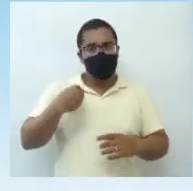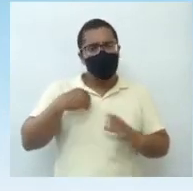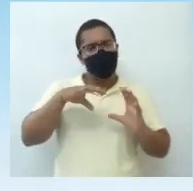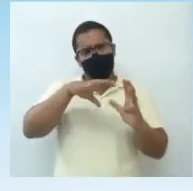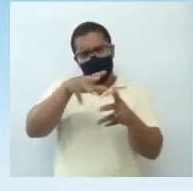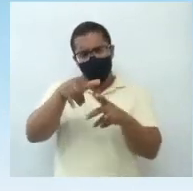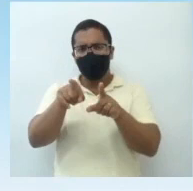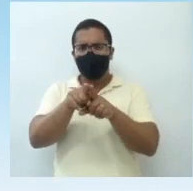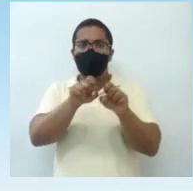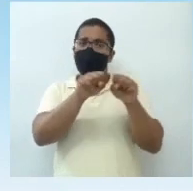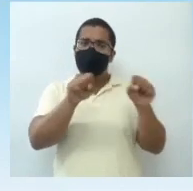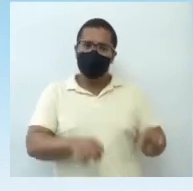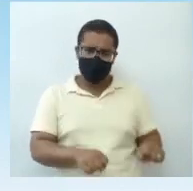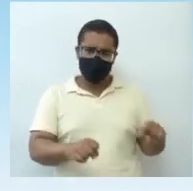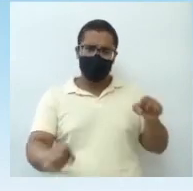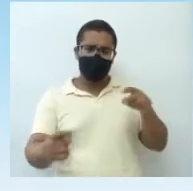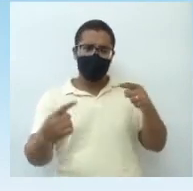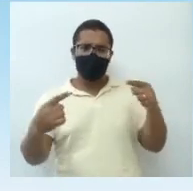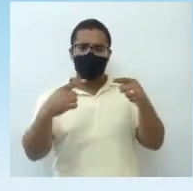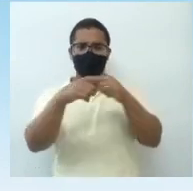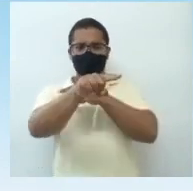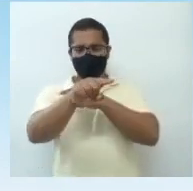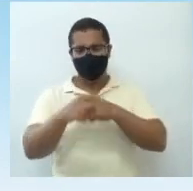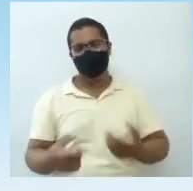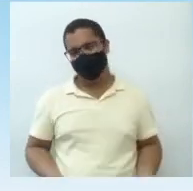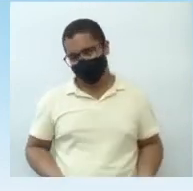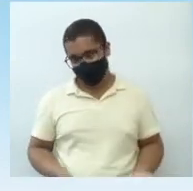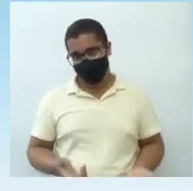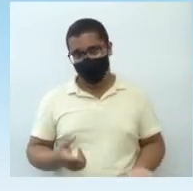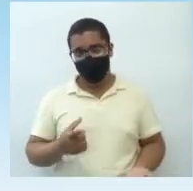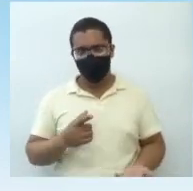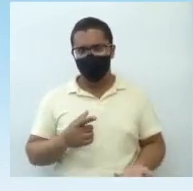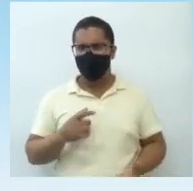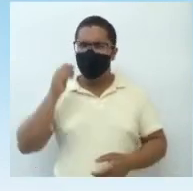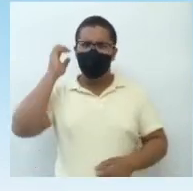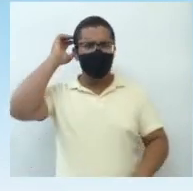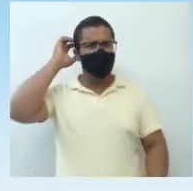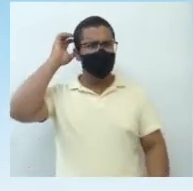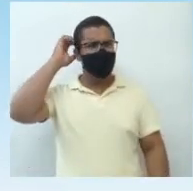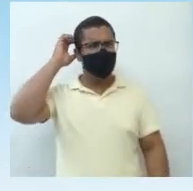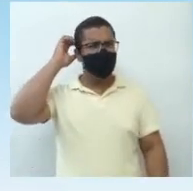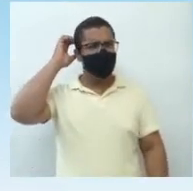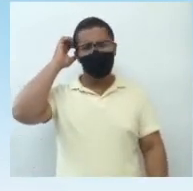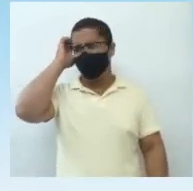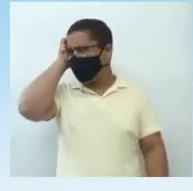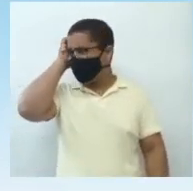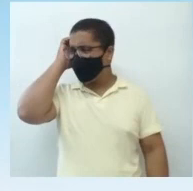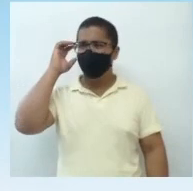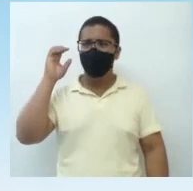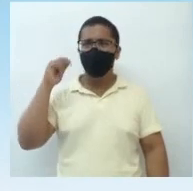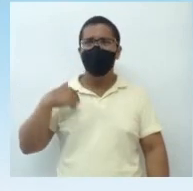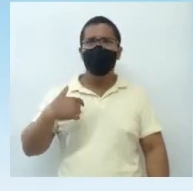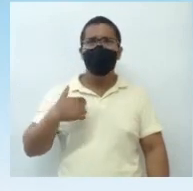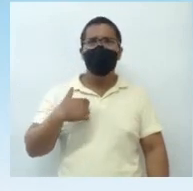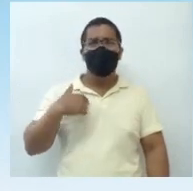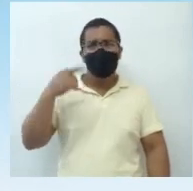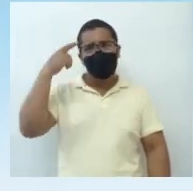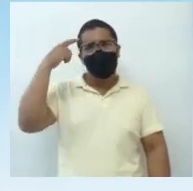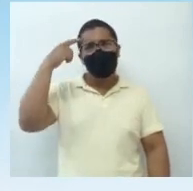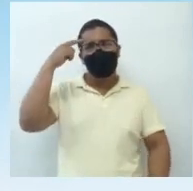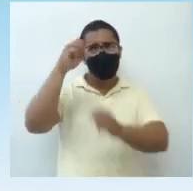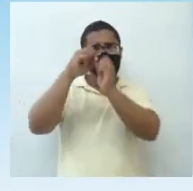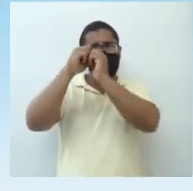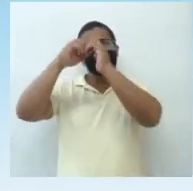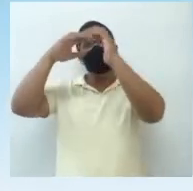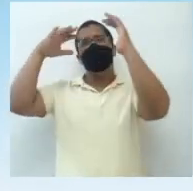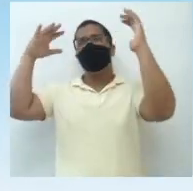sistema o sistema que está inserido professor está me leva a fazer aqui